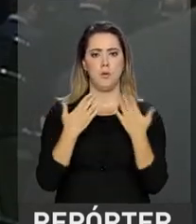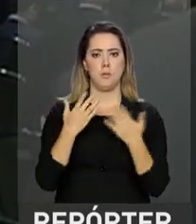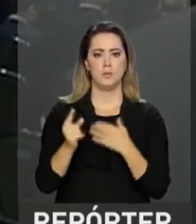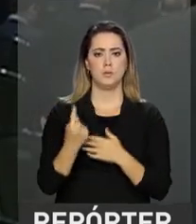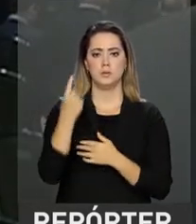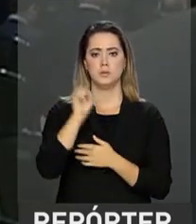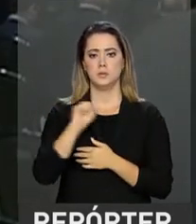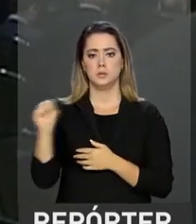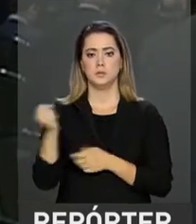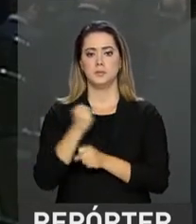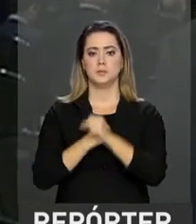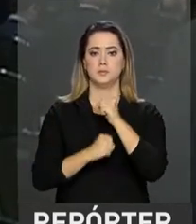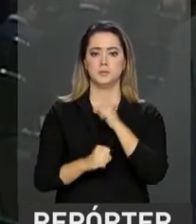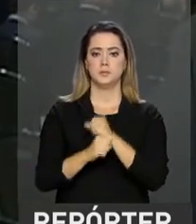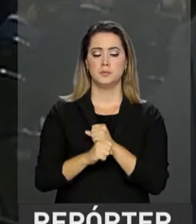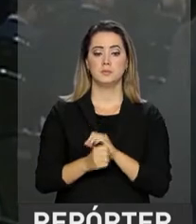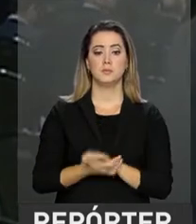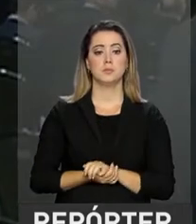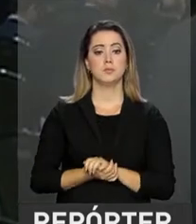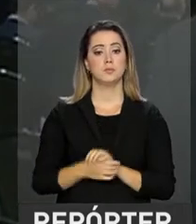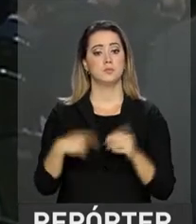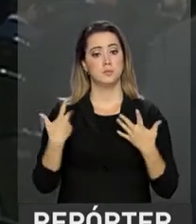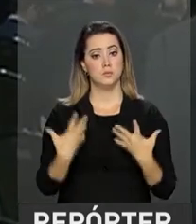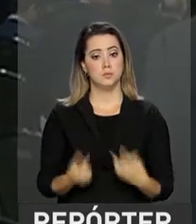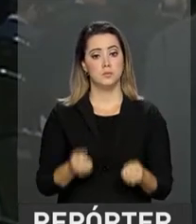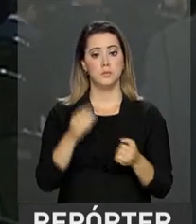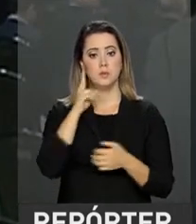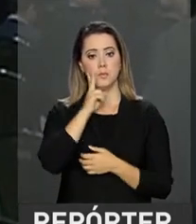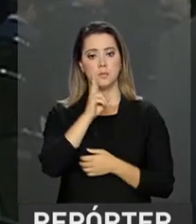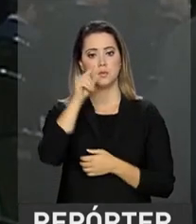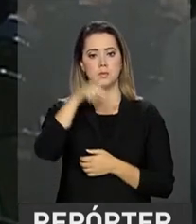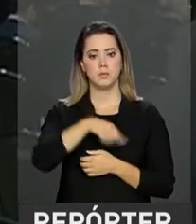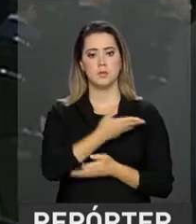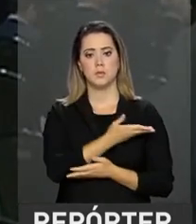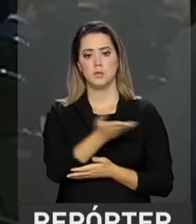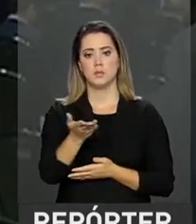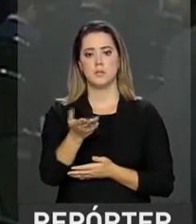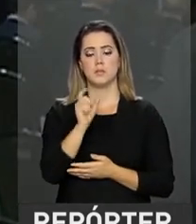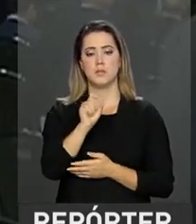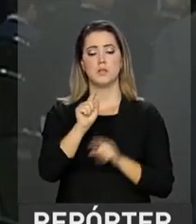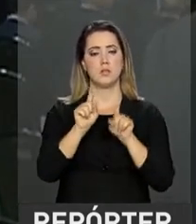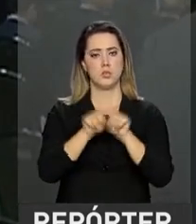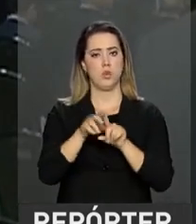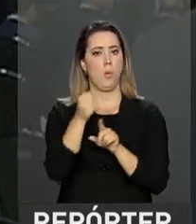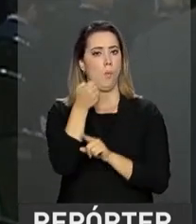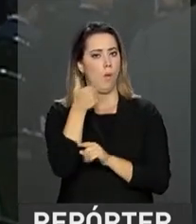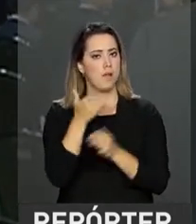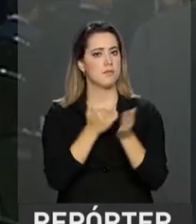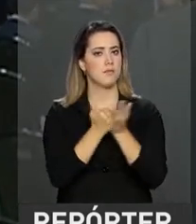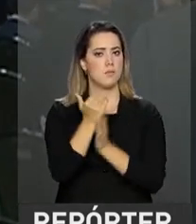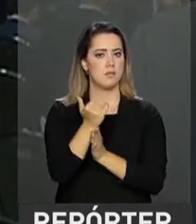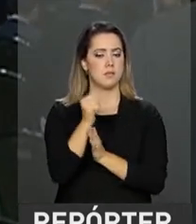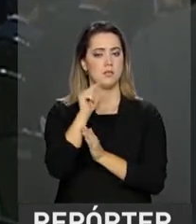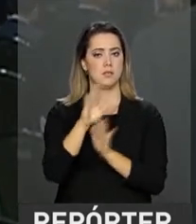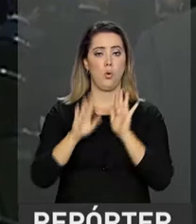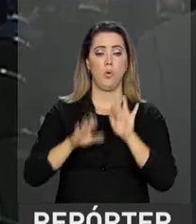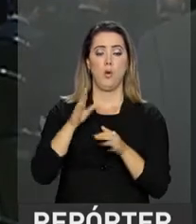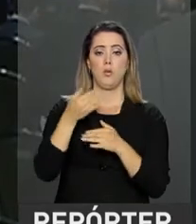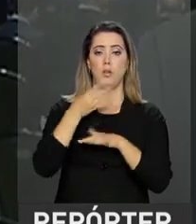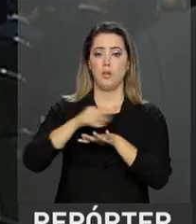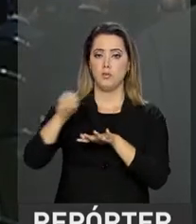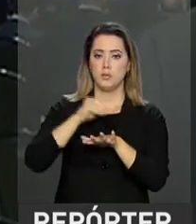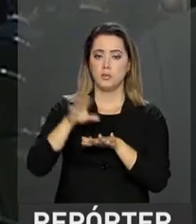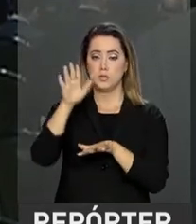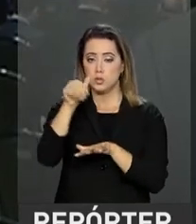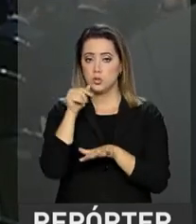primeiro semestre do ano passado. Então a gente segue acompanhando tudo por aqui. Esse evento ele deve começar daqui a pouquinho. Qualquer informação a gente